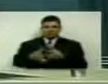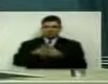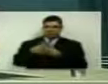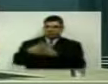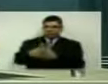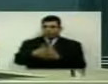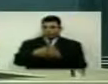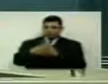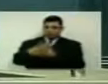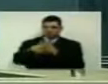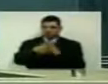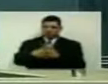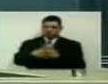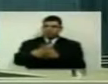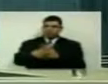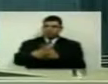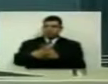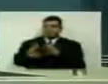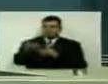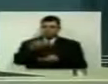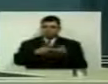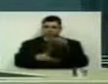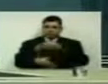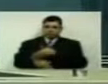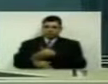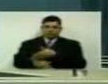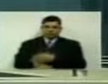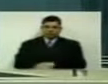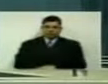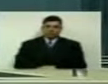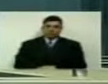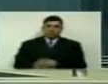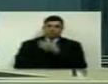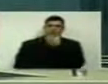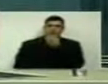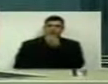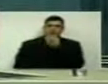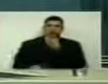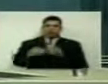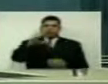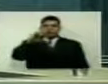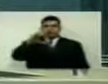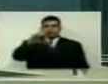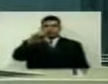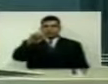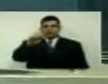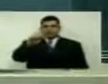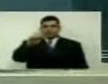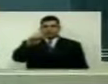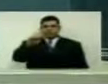escandalizado os fatos envolvendo o senhor Carlinhos Cachoeira.